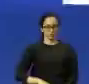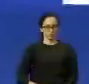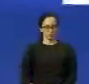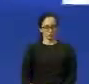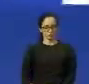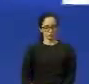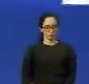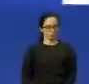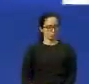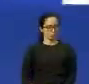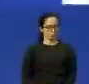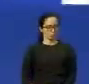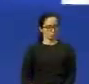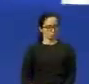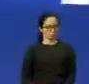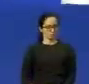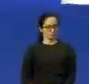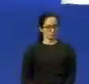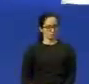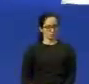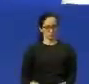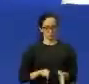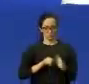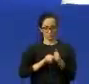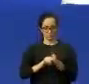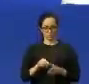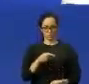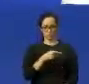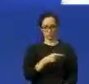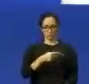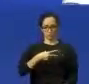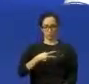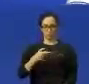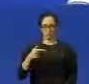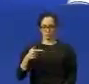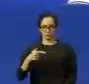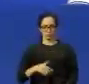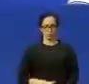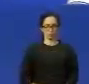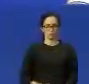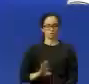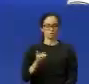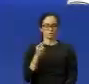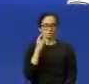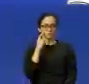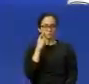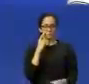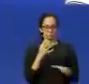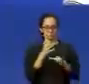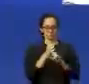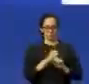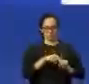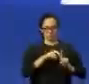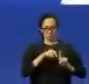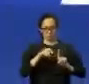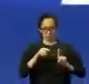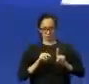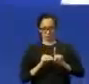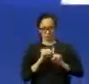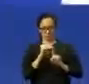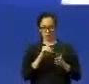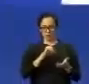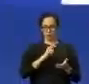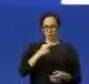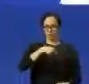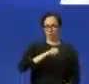massa, a expressão matemática. Na questão 127, nós temos uma questão de calorimetria, em que basta você